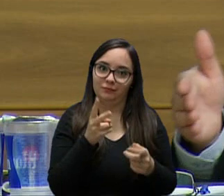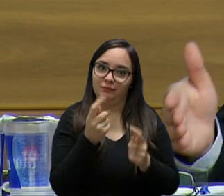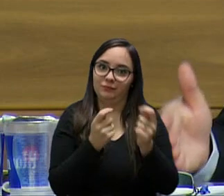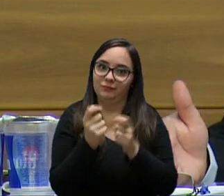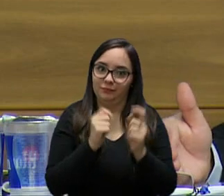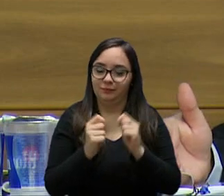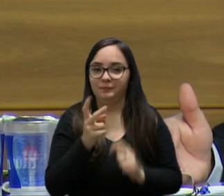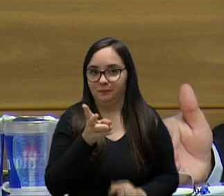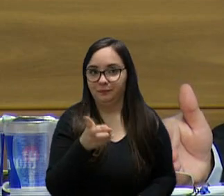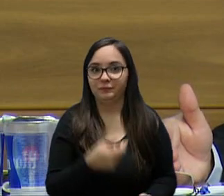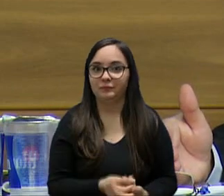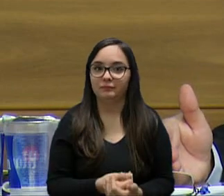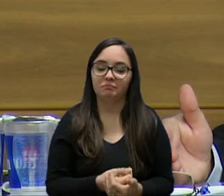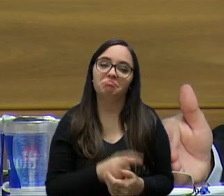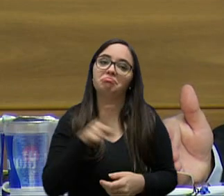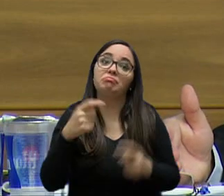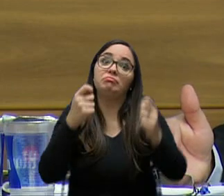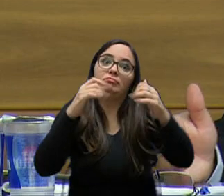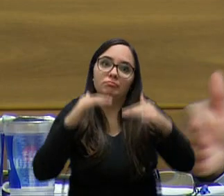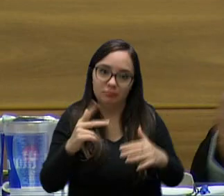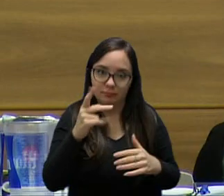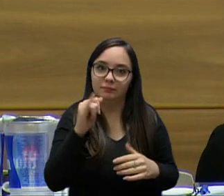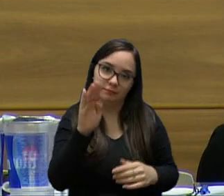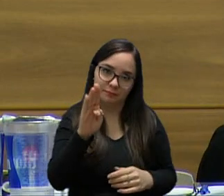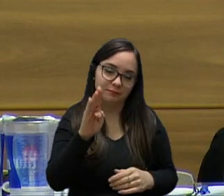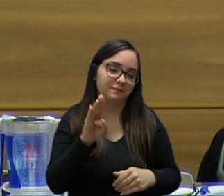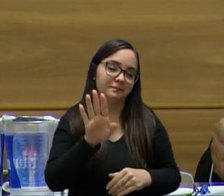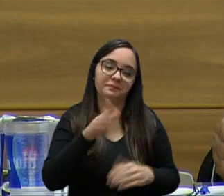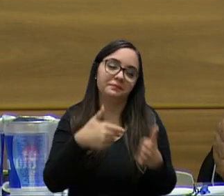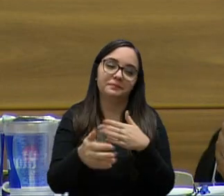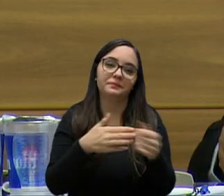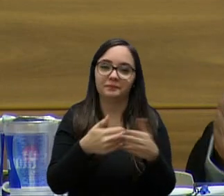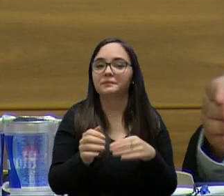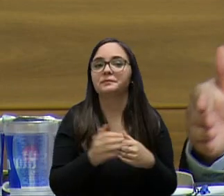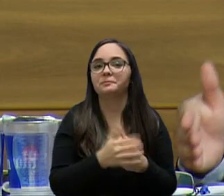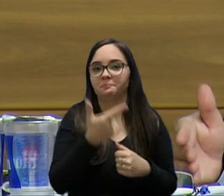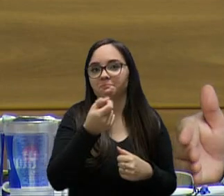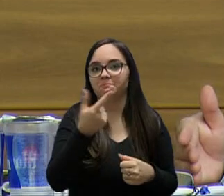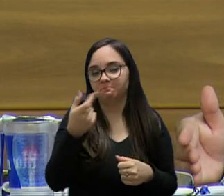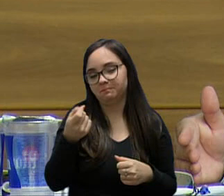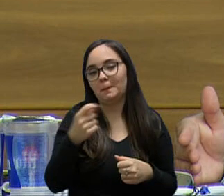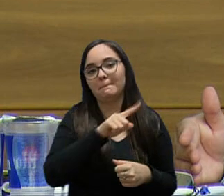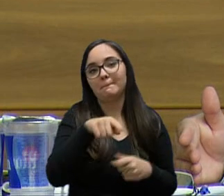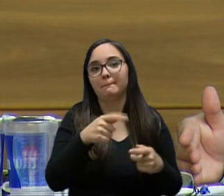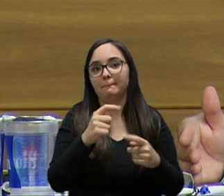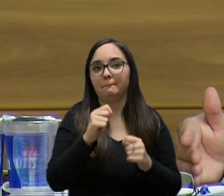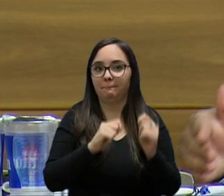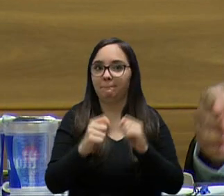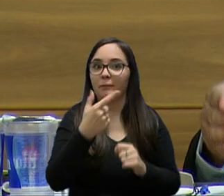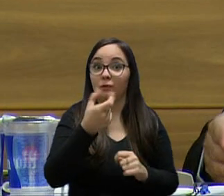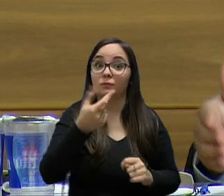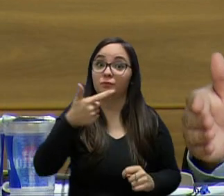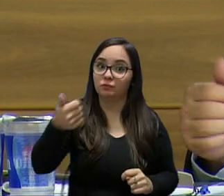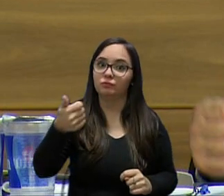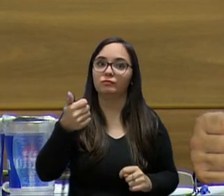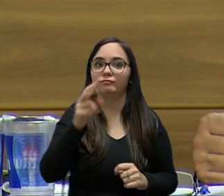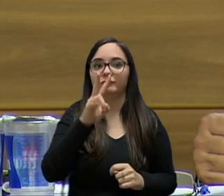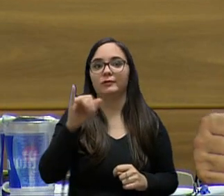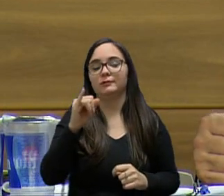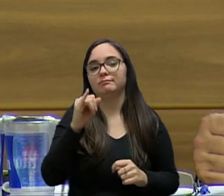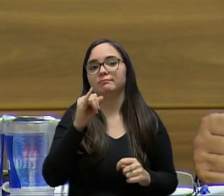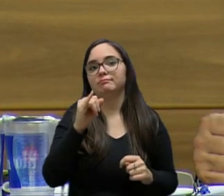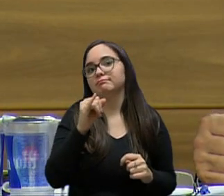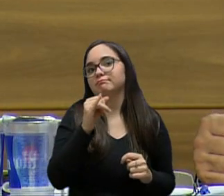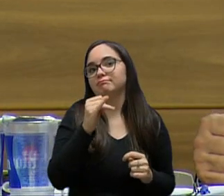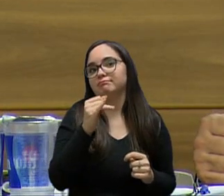mesmo com a queda significativa do pib no ano de 2020 que a economia de 2021 ela vai